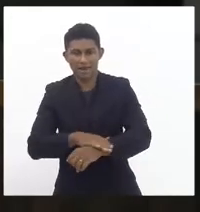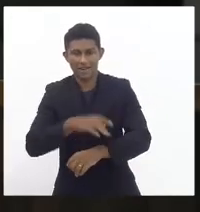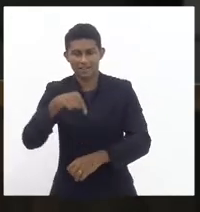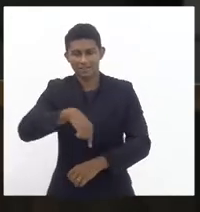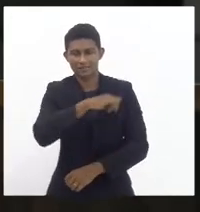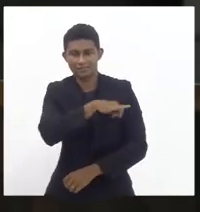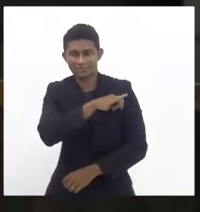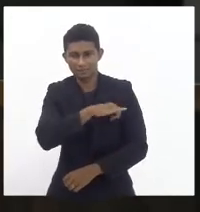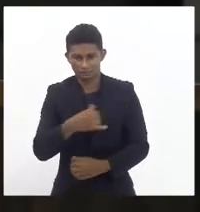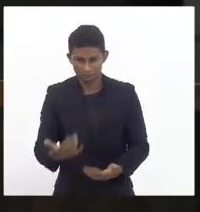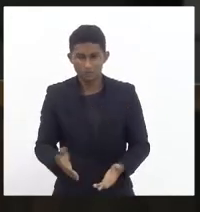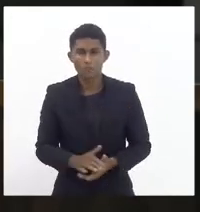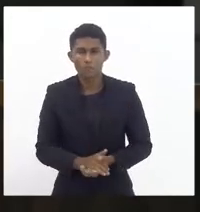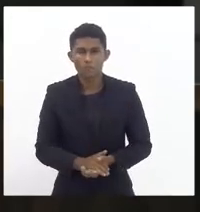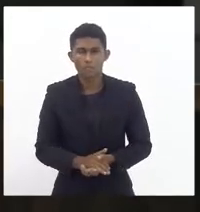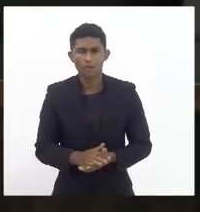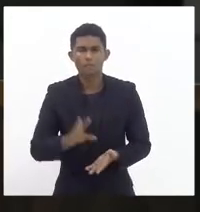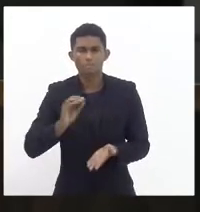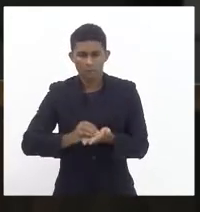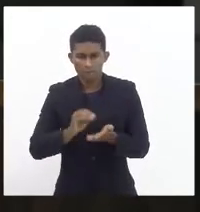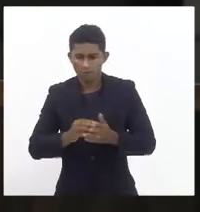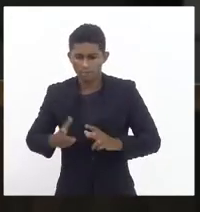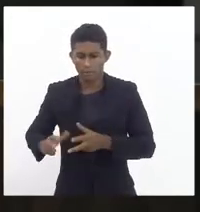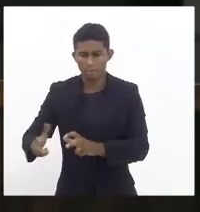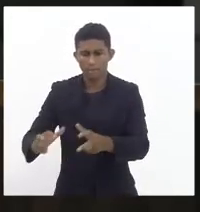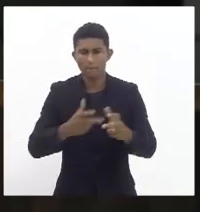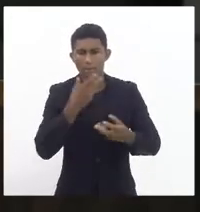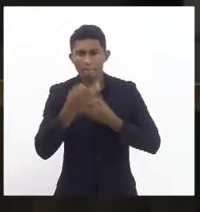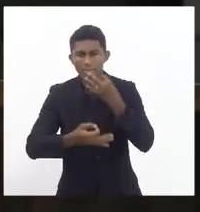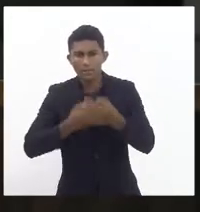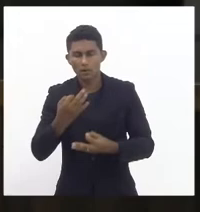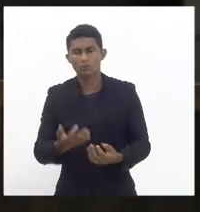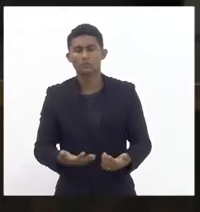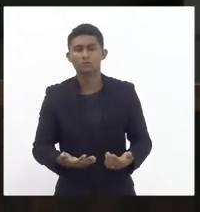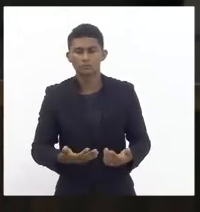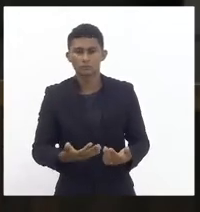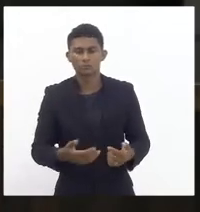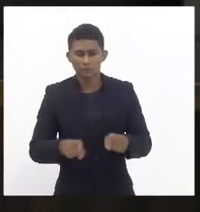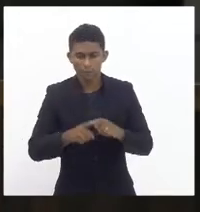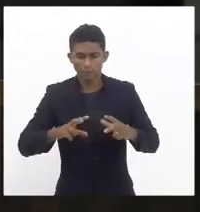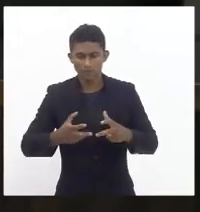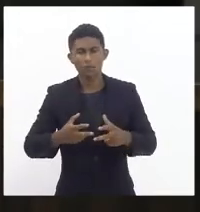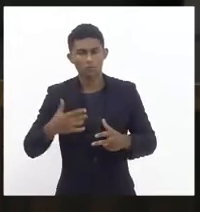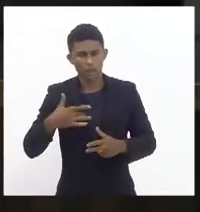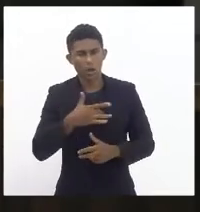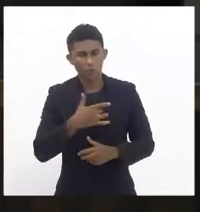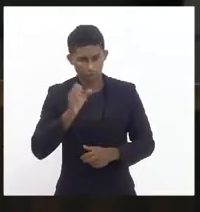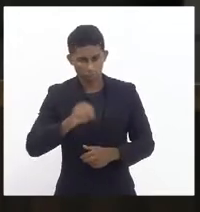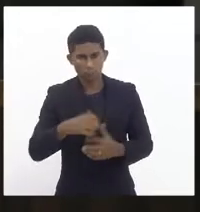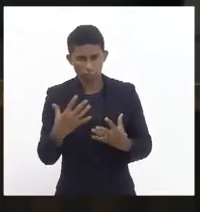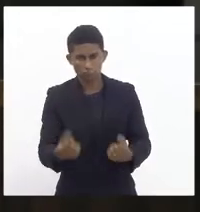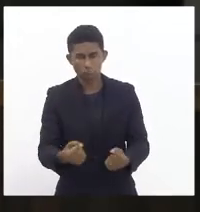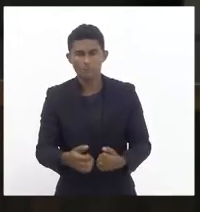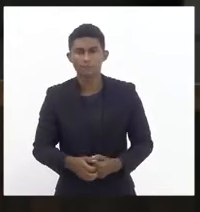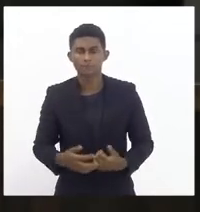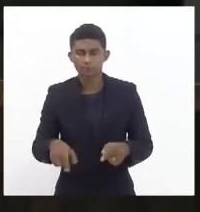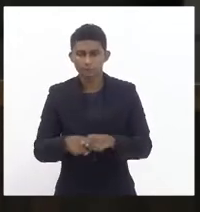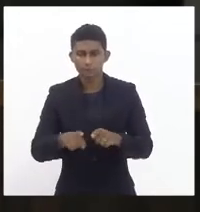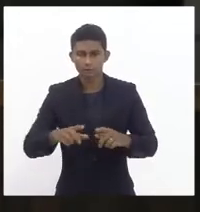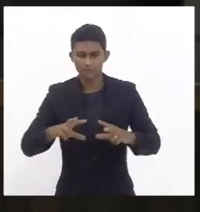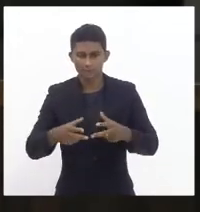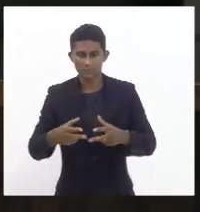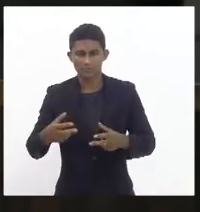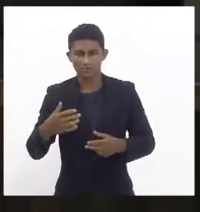pareceres da comissão de quais são os dias pela condicionalidade com imendas saúde favorável e de orçamento Finanças fiscalização financeira e